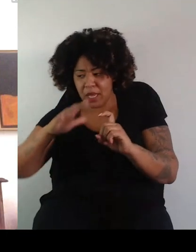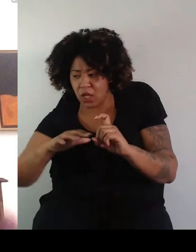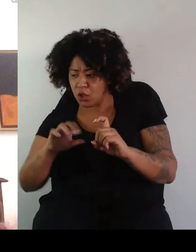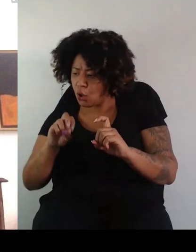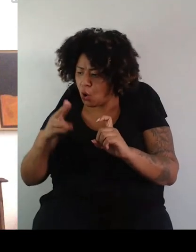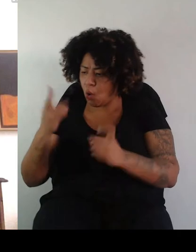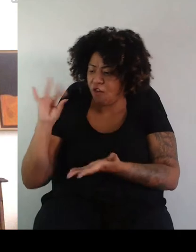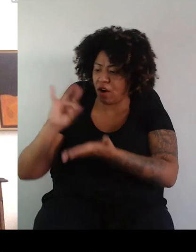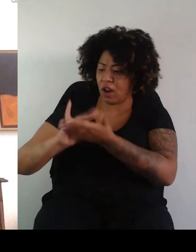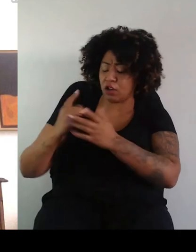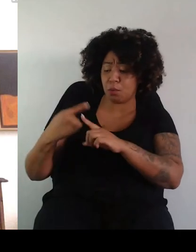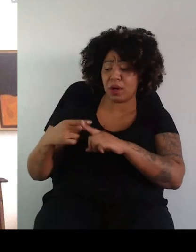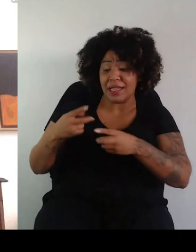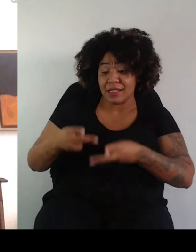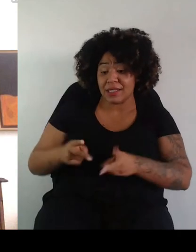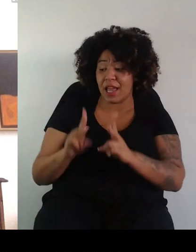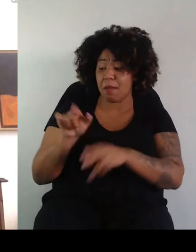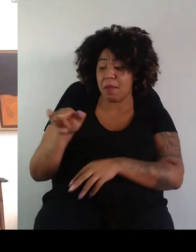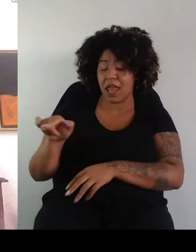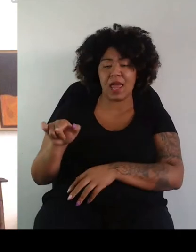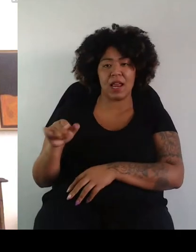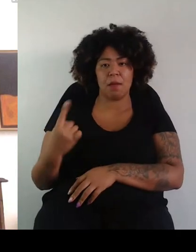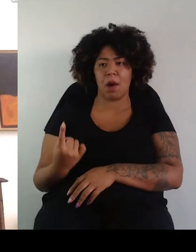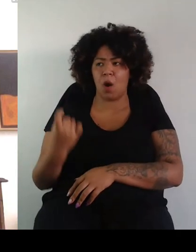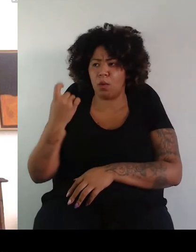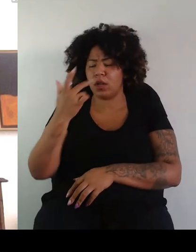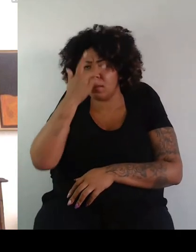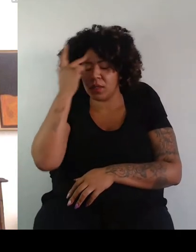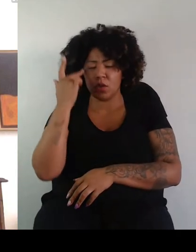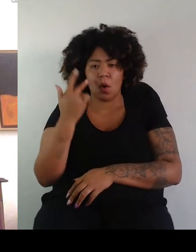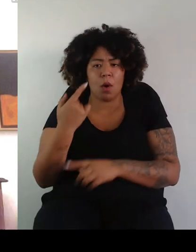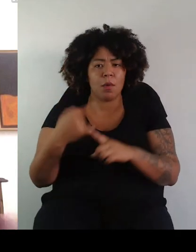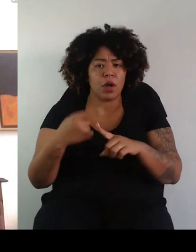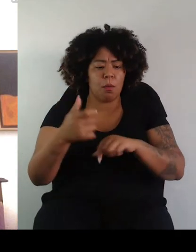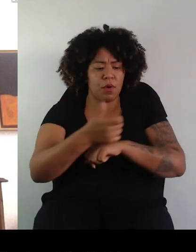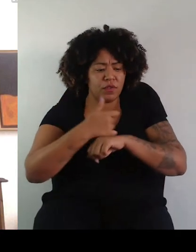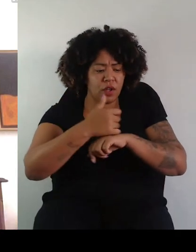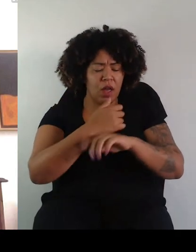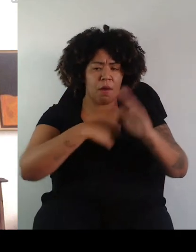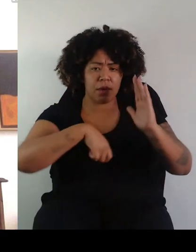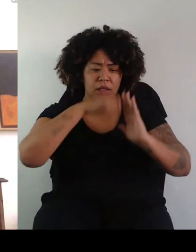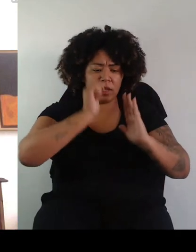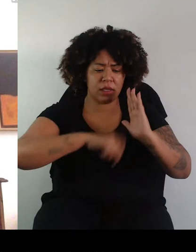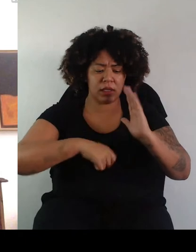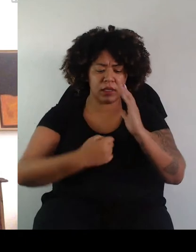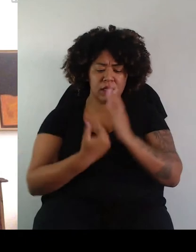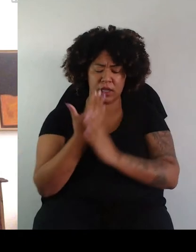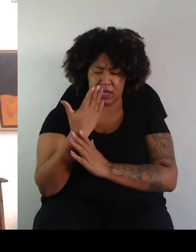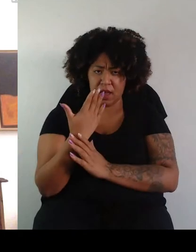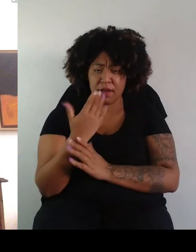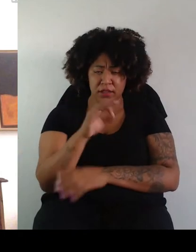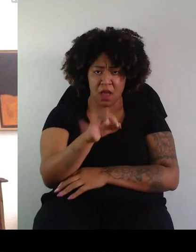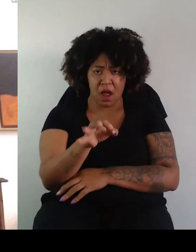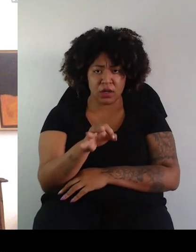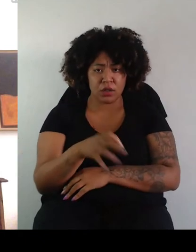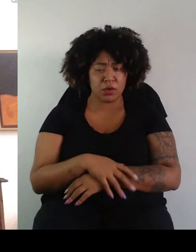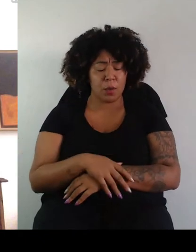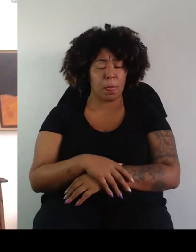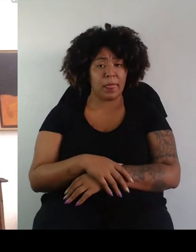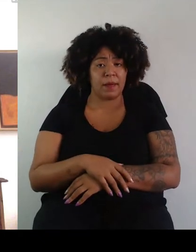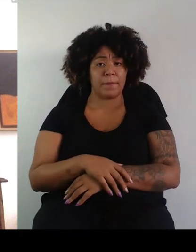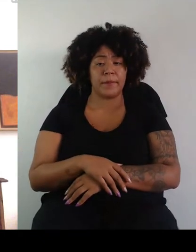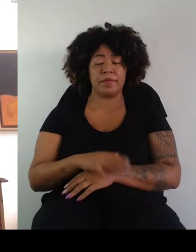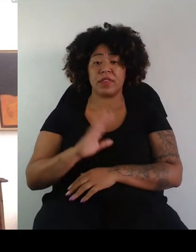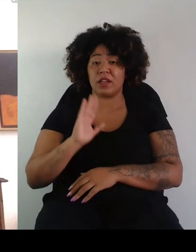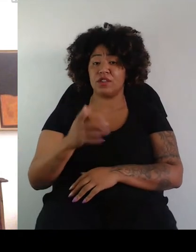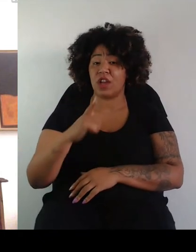só pessoa alguém que é um pintor que cria imagens isso por si já